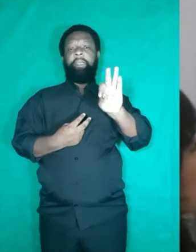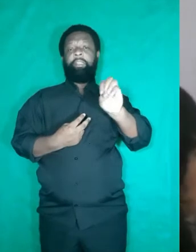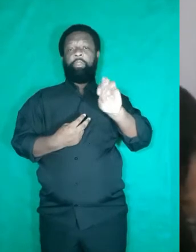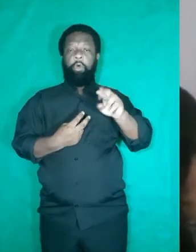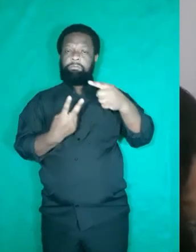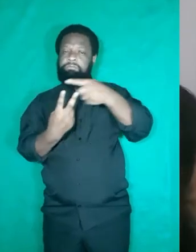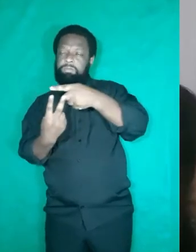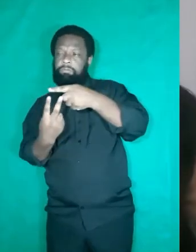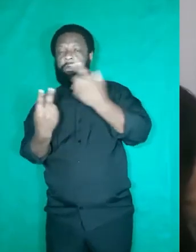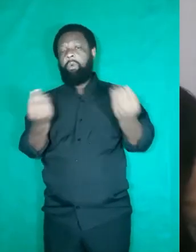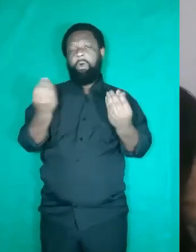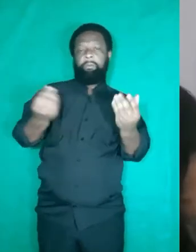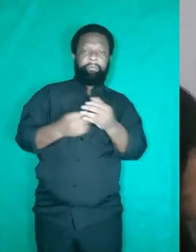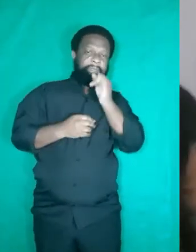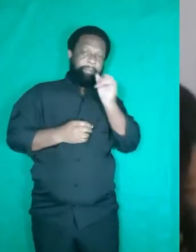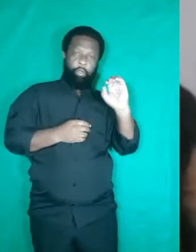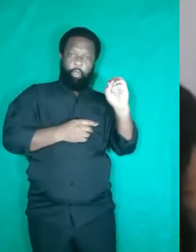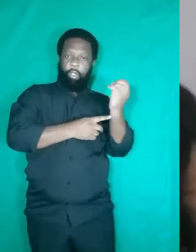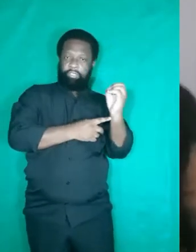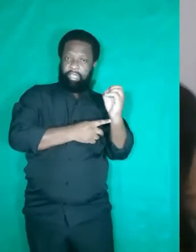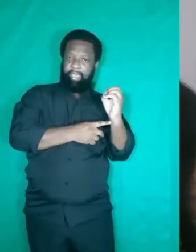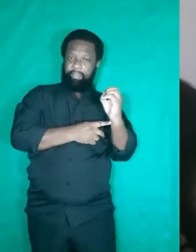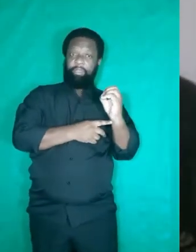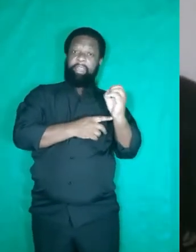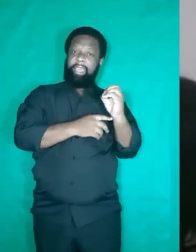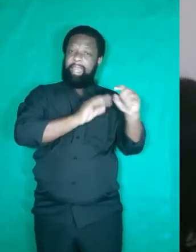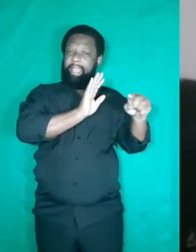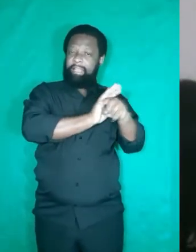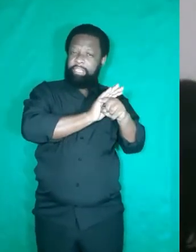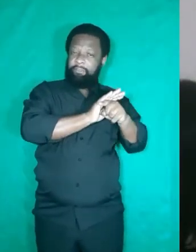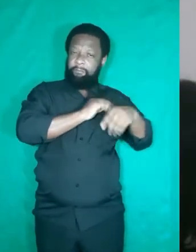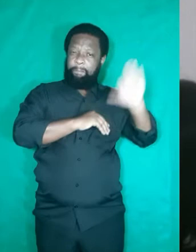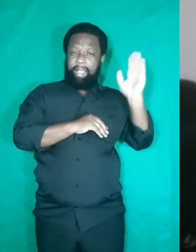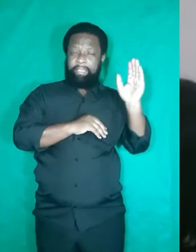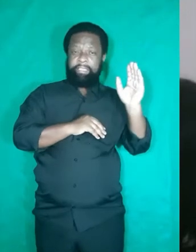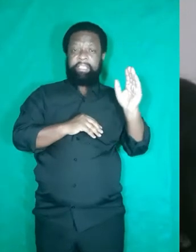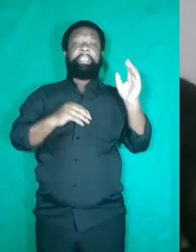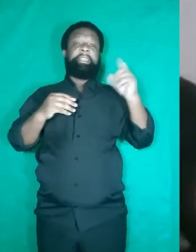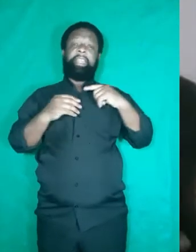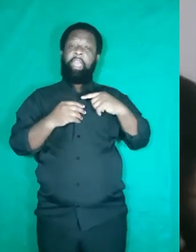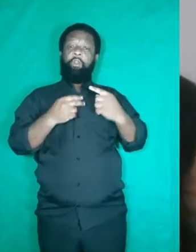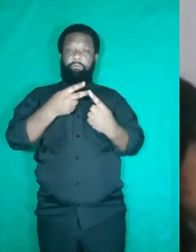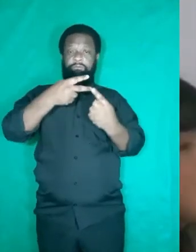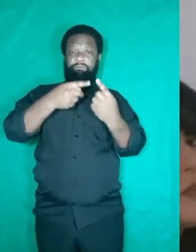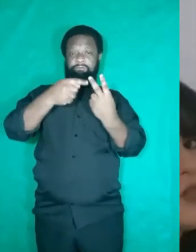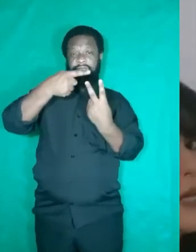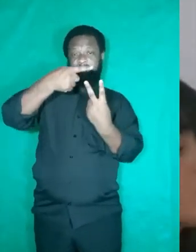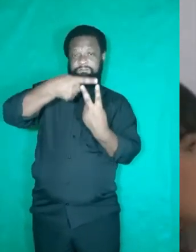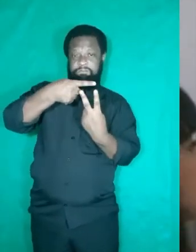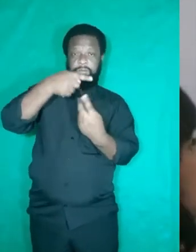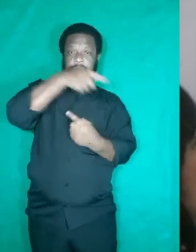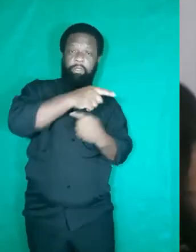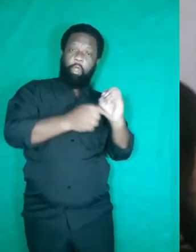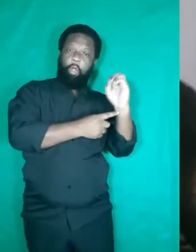como o oxigênio é mais eletronegativo que o carbono, existe um vetor que aponta na direção do